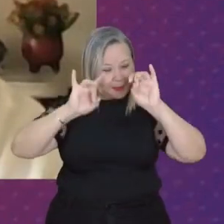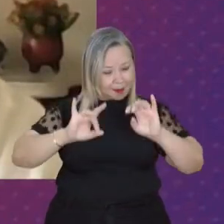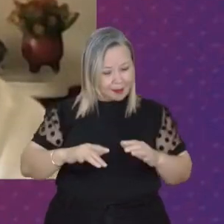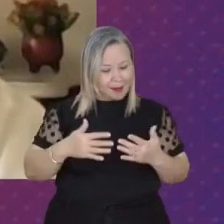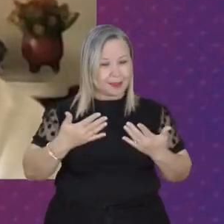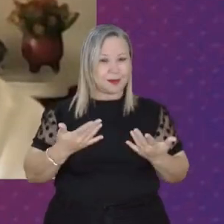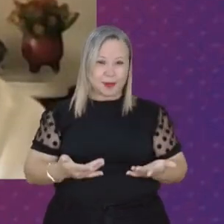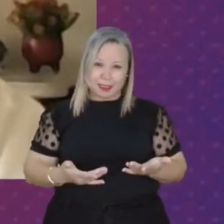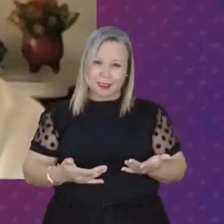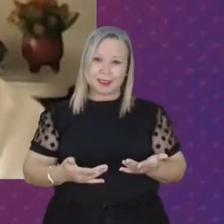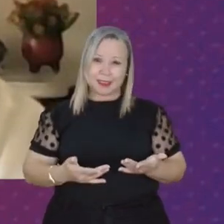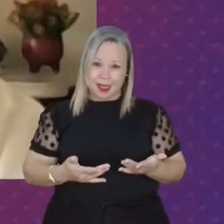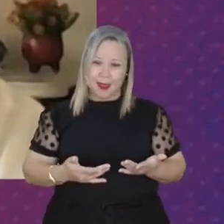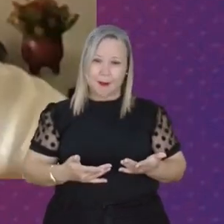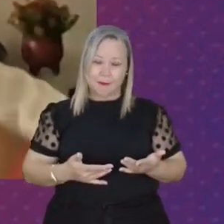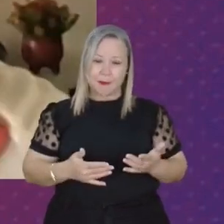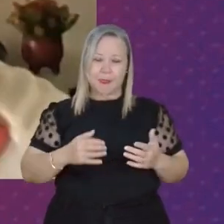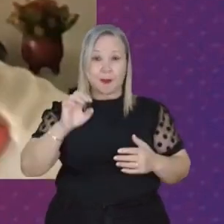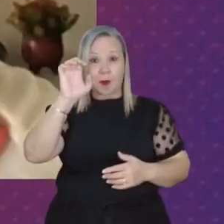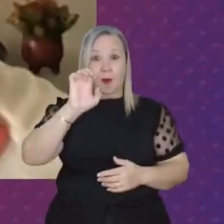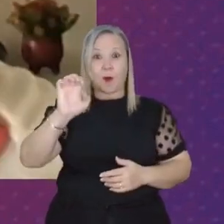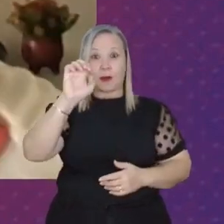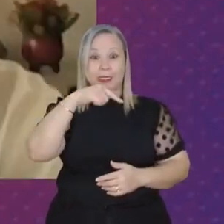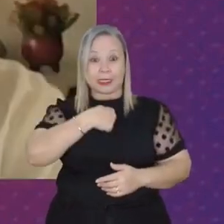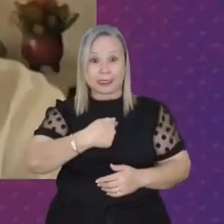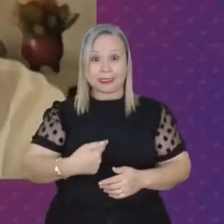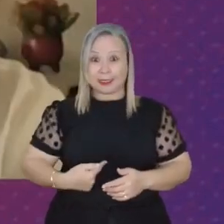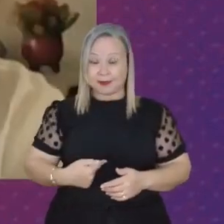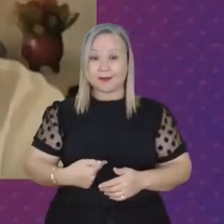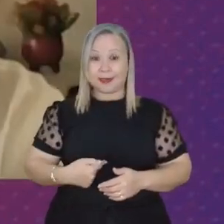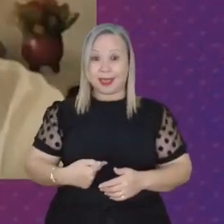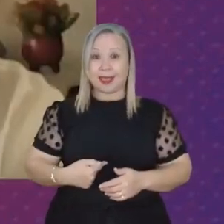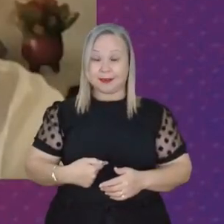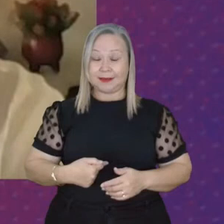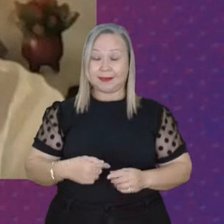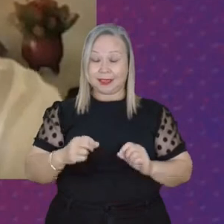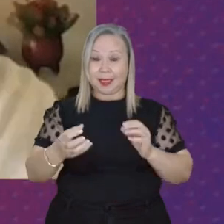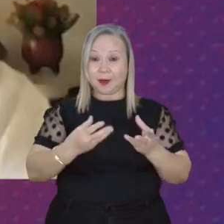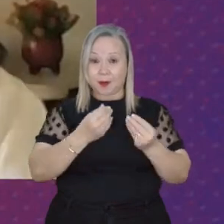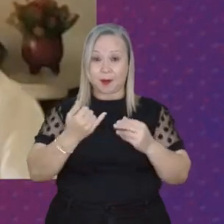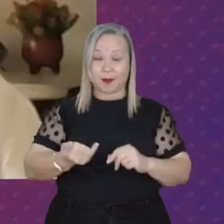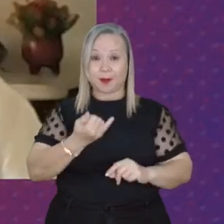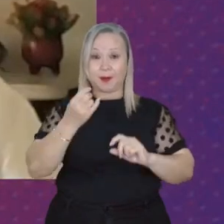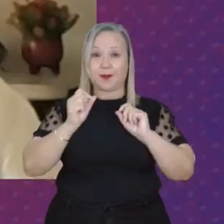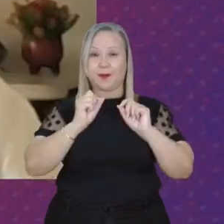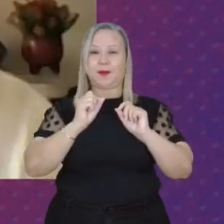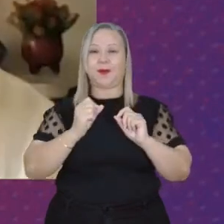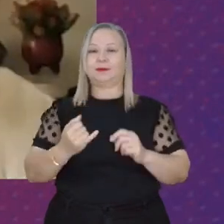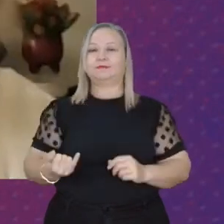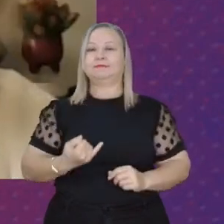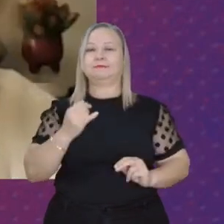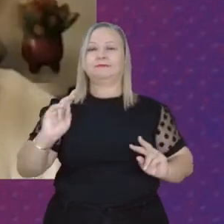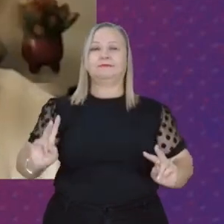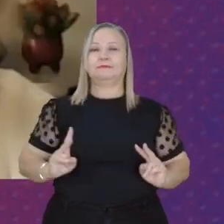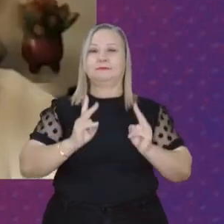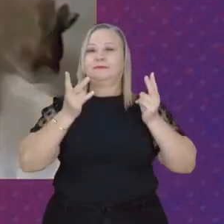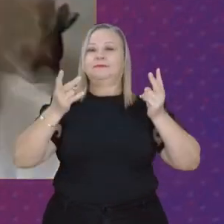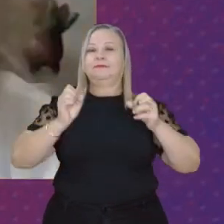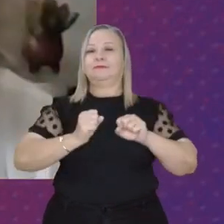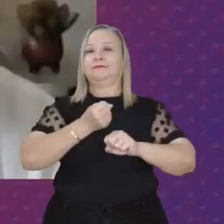especial, com status de governo, e que teve, então, uma importância